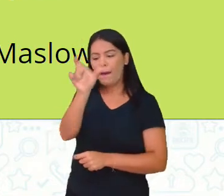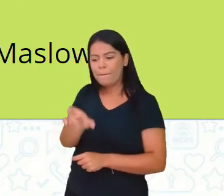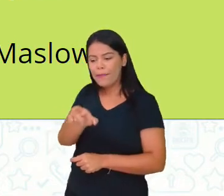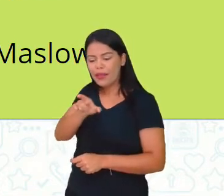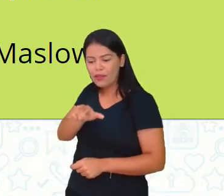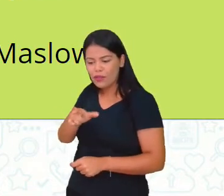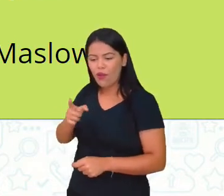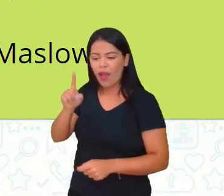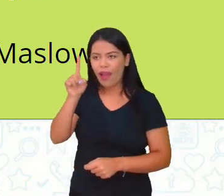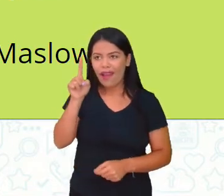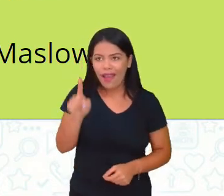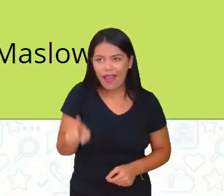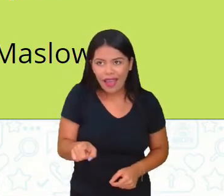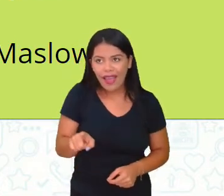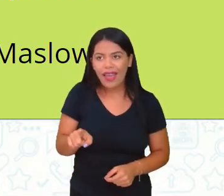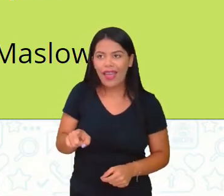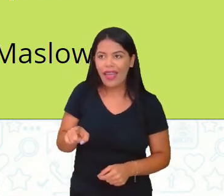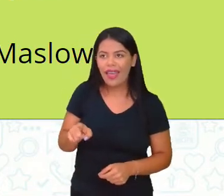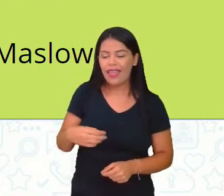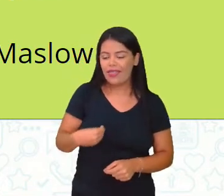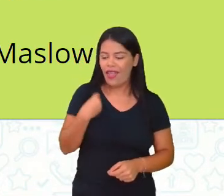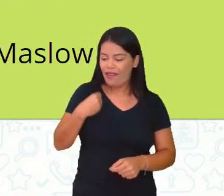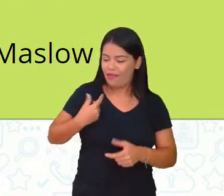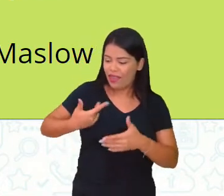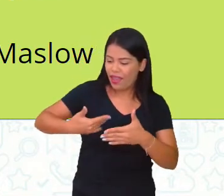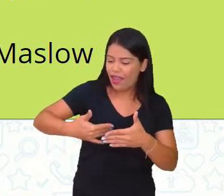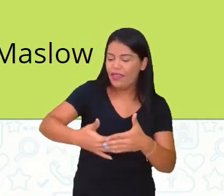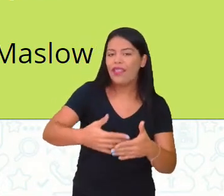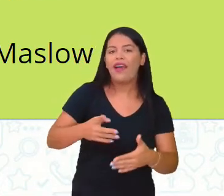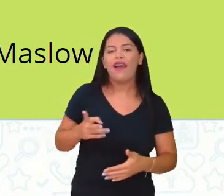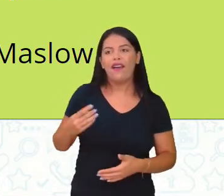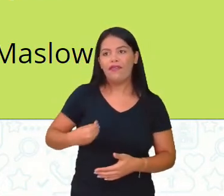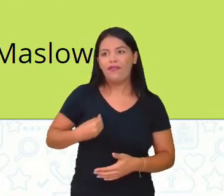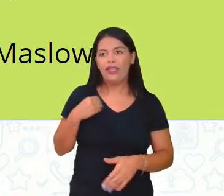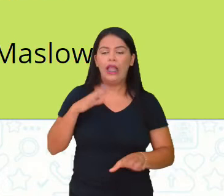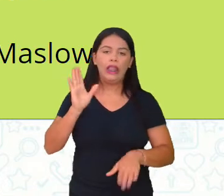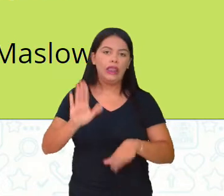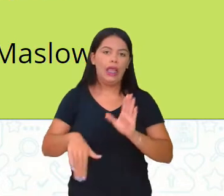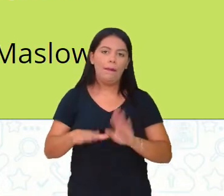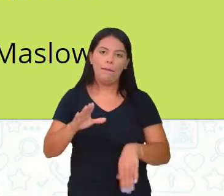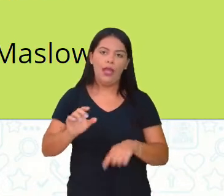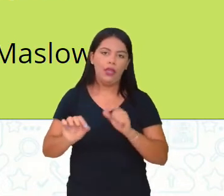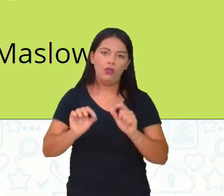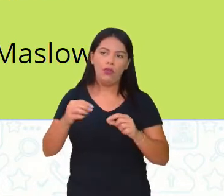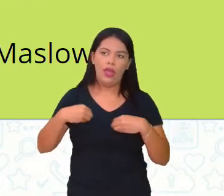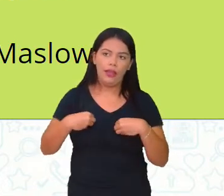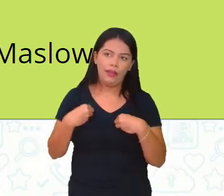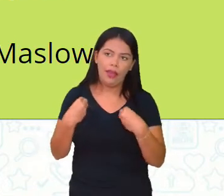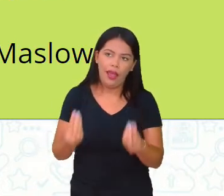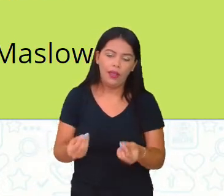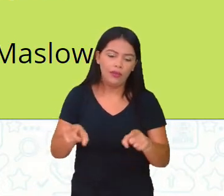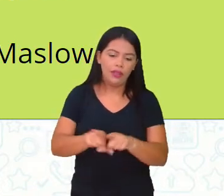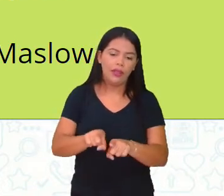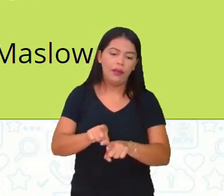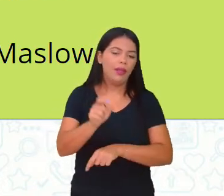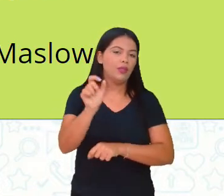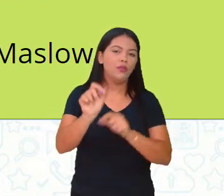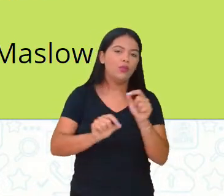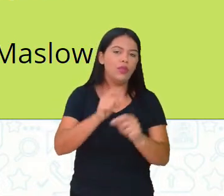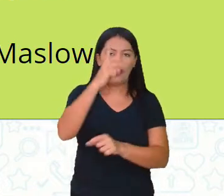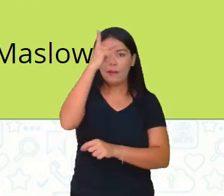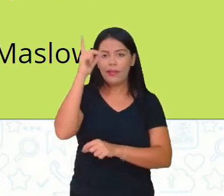das oportunidades oferecidas a ela e das escolhas que fez. Vejam